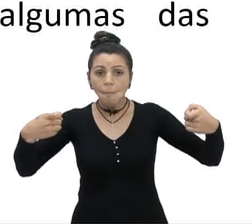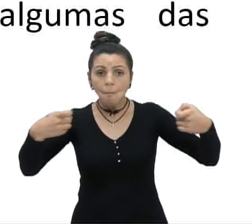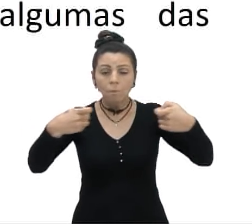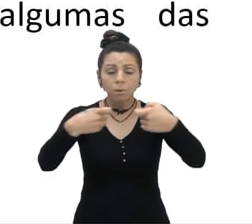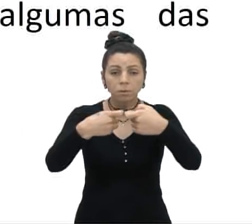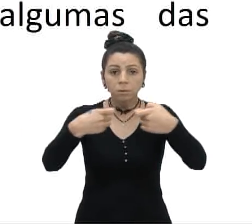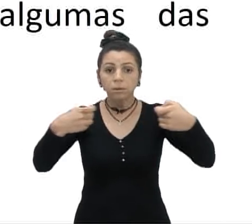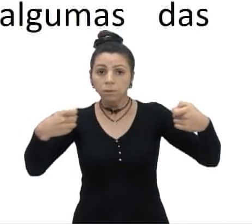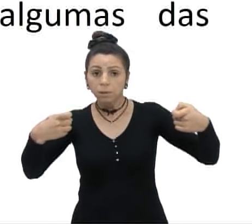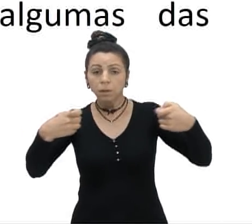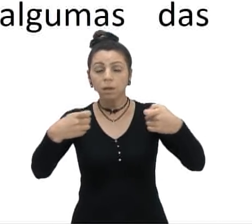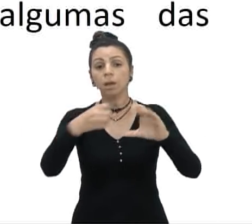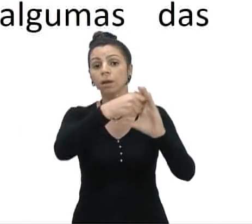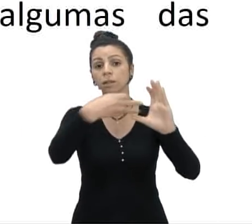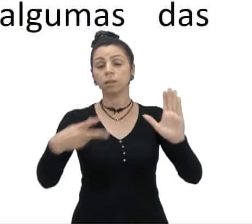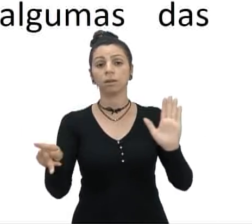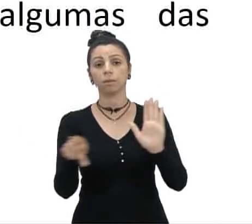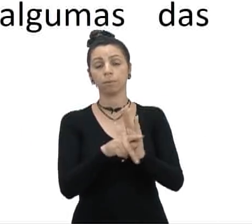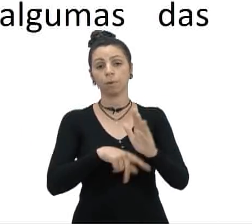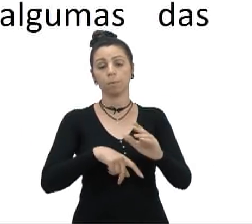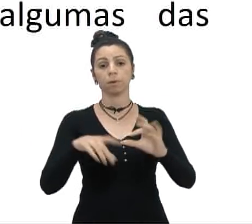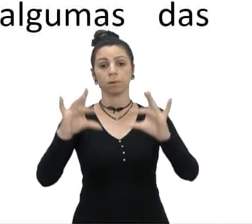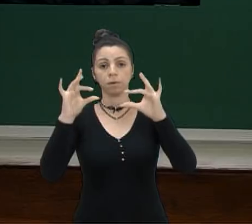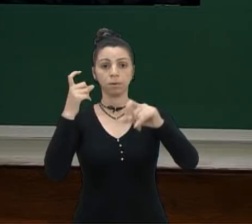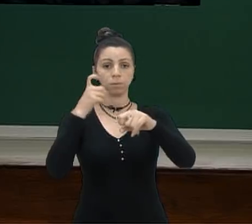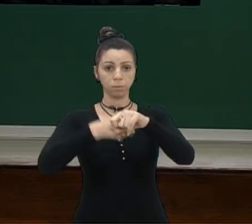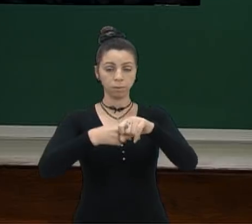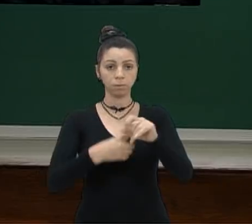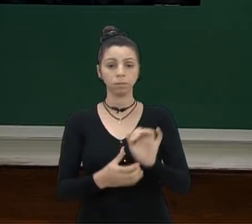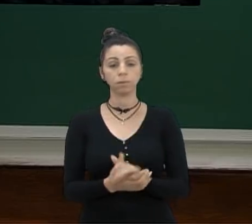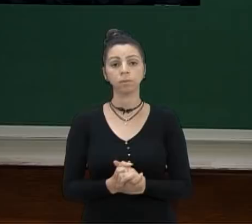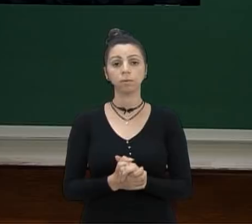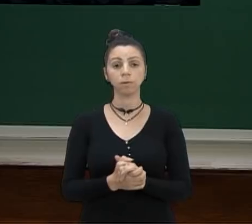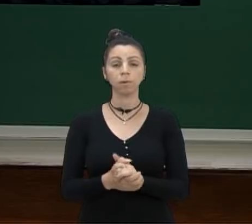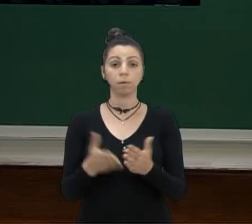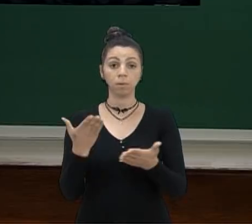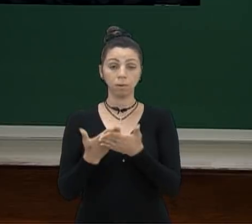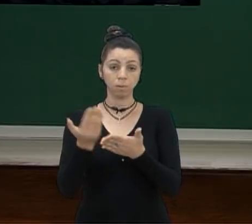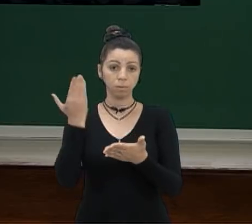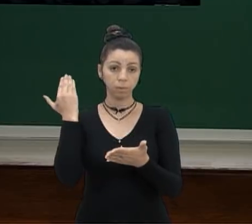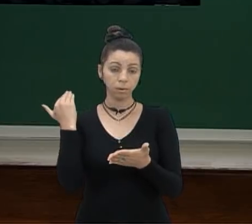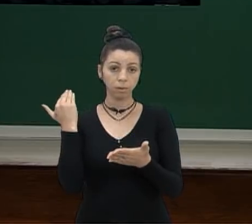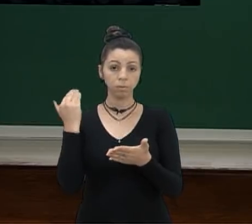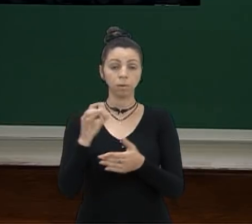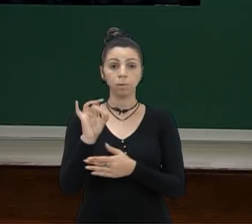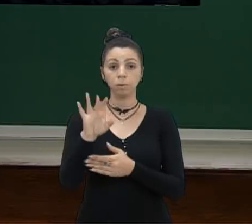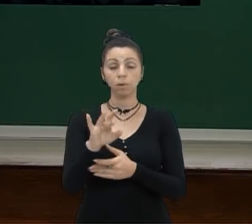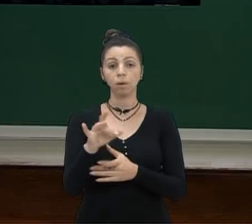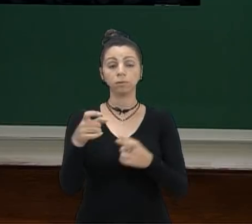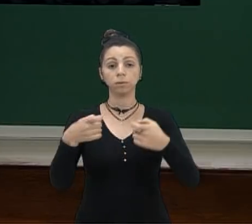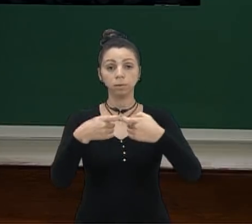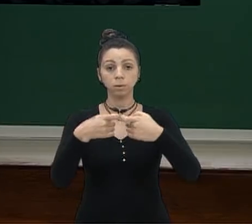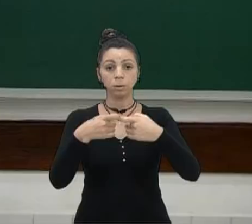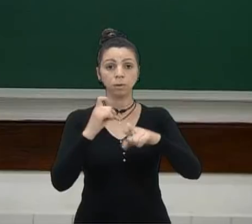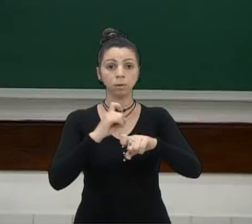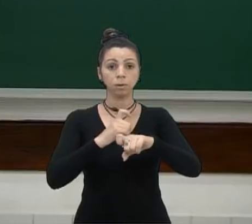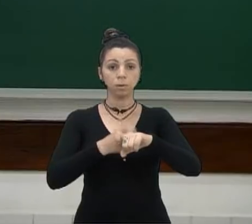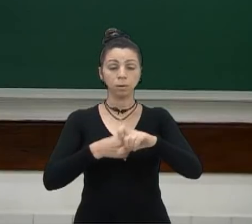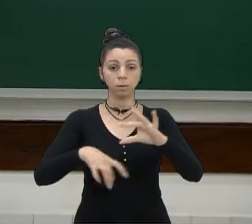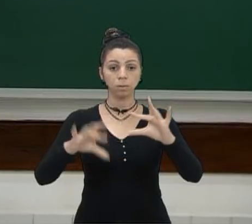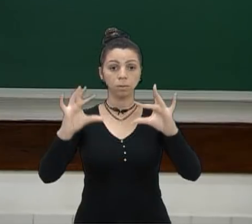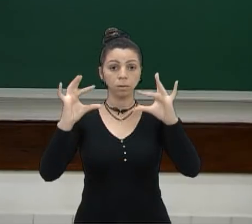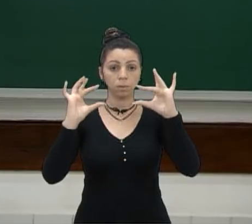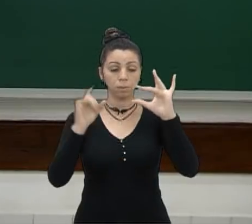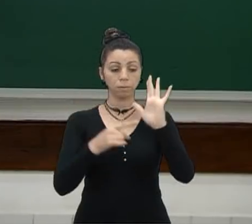das características de materiais sólidos. Na aula passada, nós só falamos dos materiais sólidos e eu apresentei